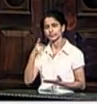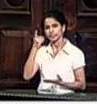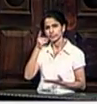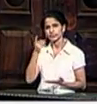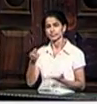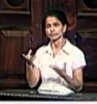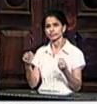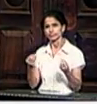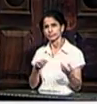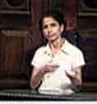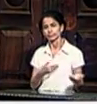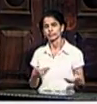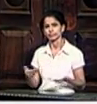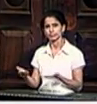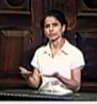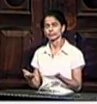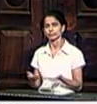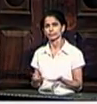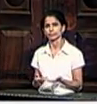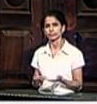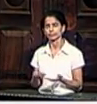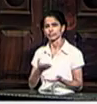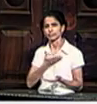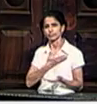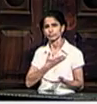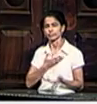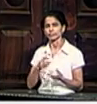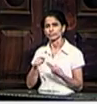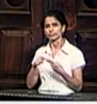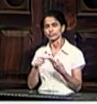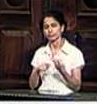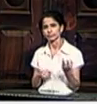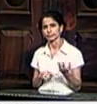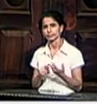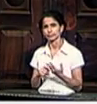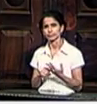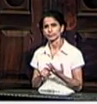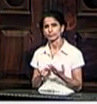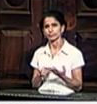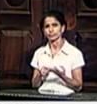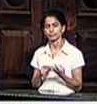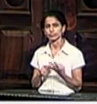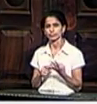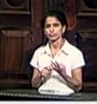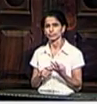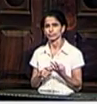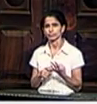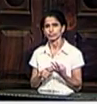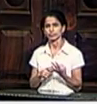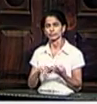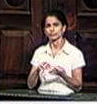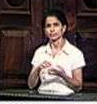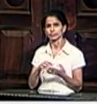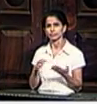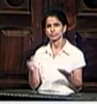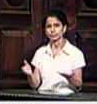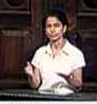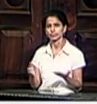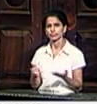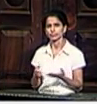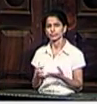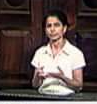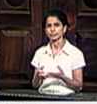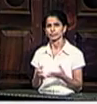Teixeira, deputado Bruno Dauari, deputado Flávio Bolsonaro, o do nosso querido deputado Tio Carlos, que não